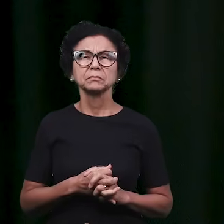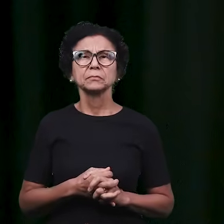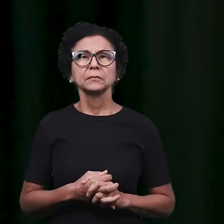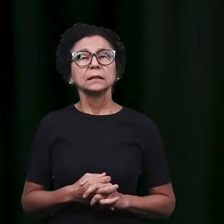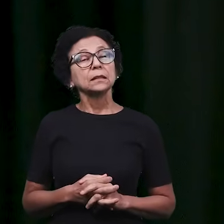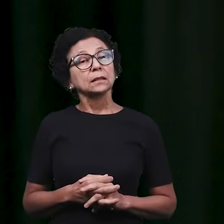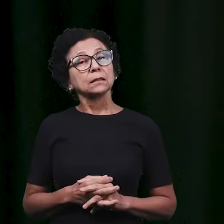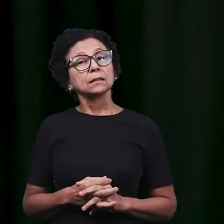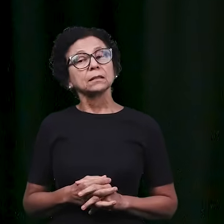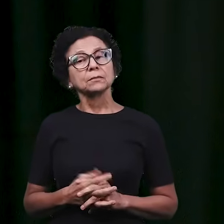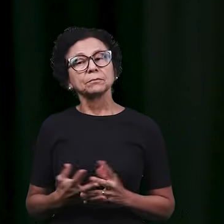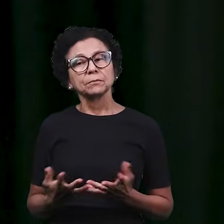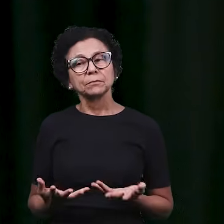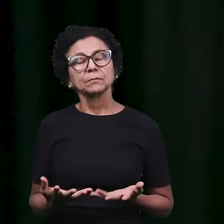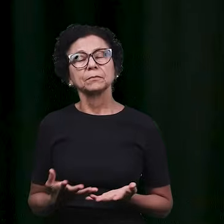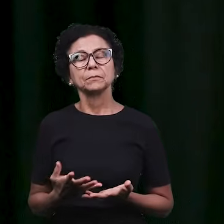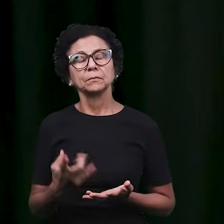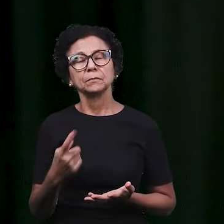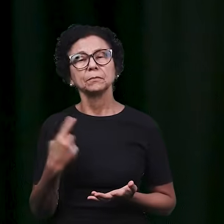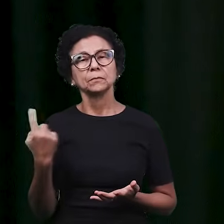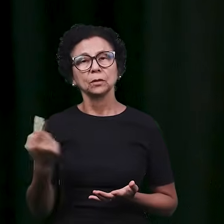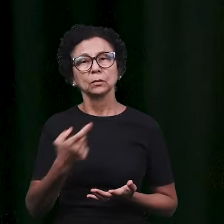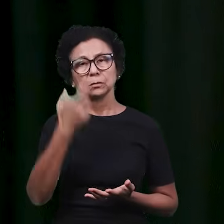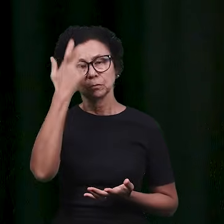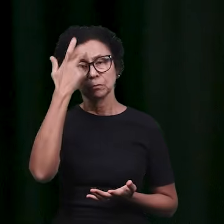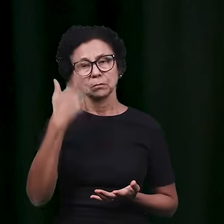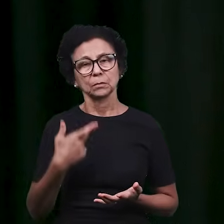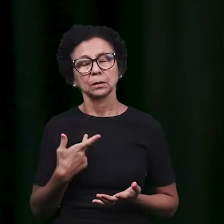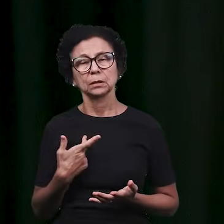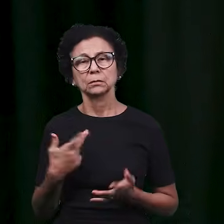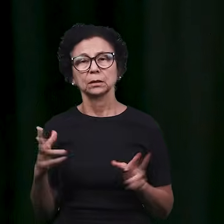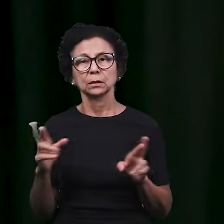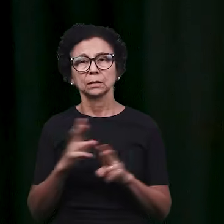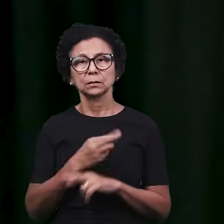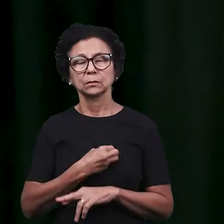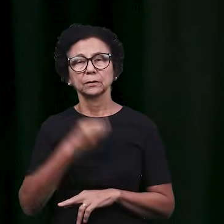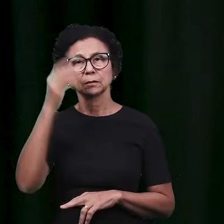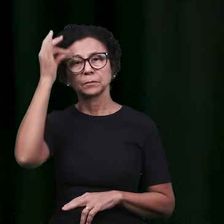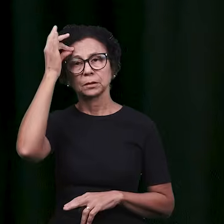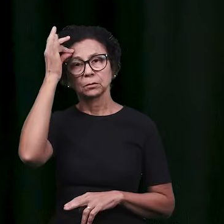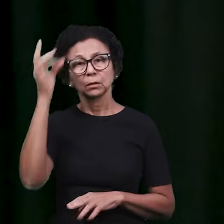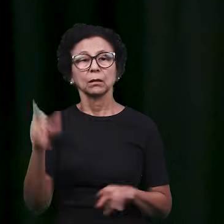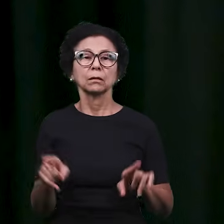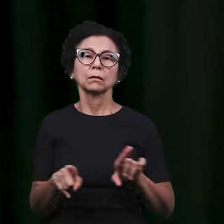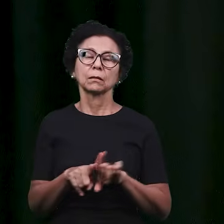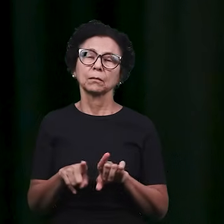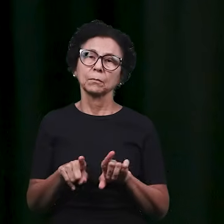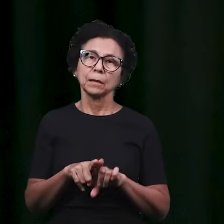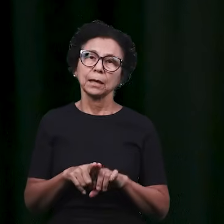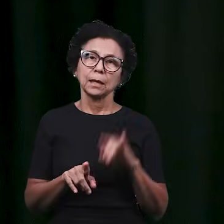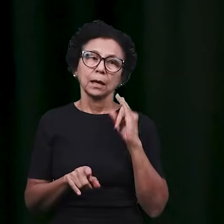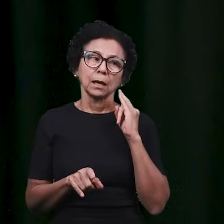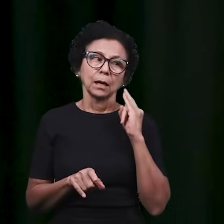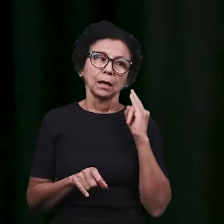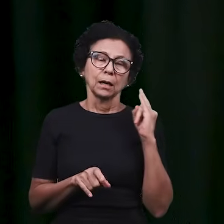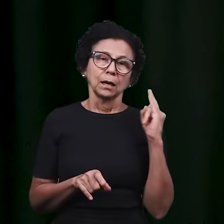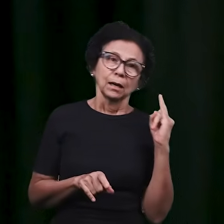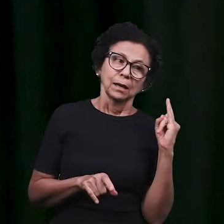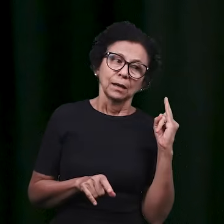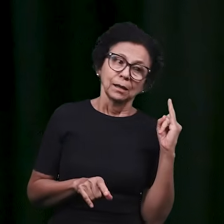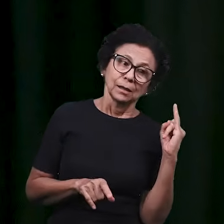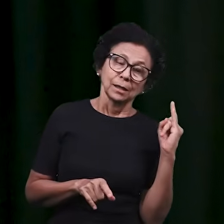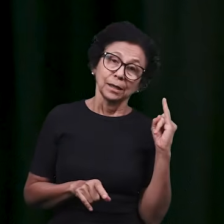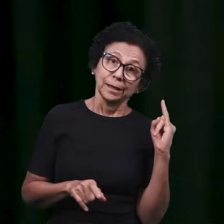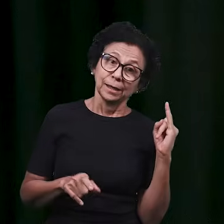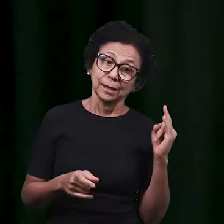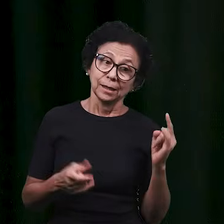assim também é a vida do homem no aspecto espiritual. A tendência do homem